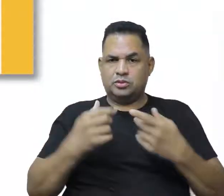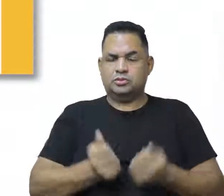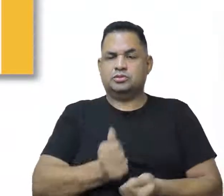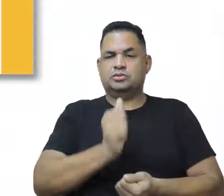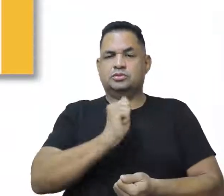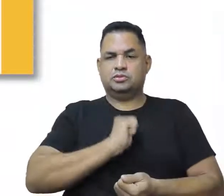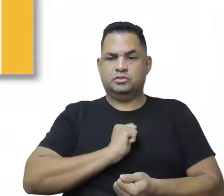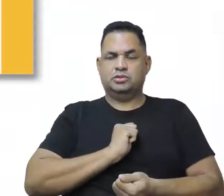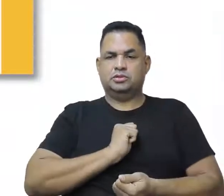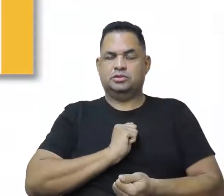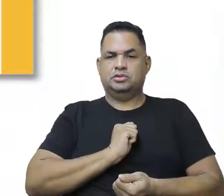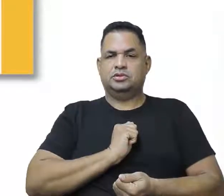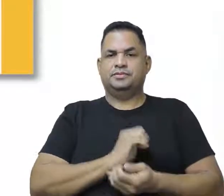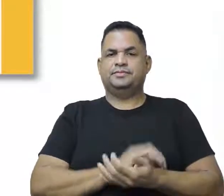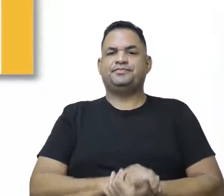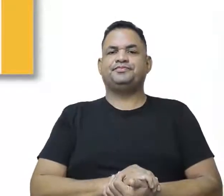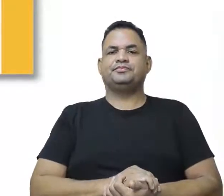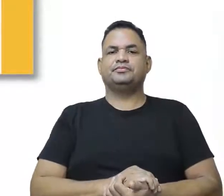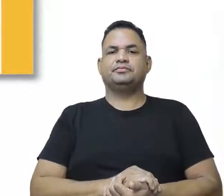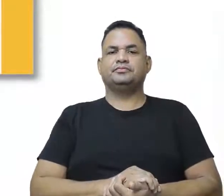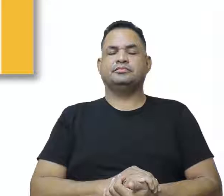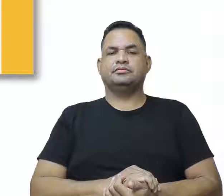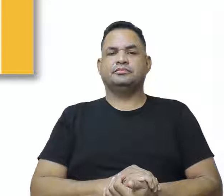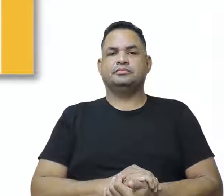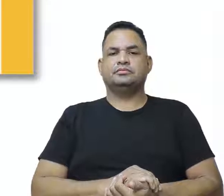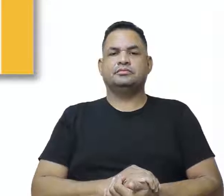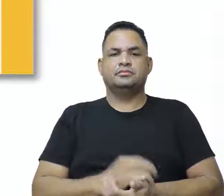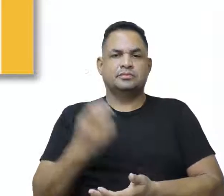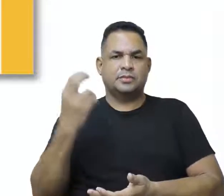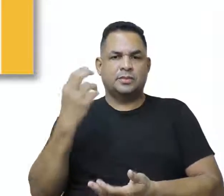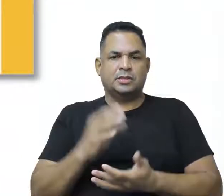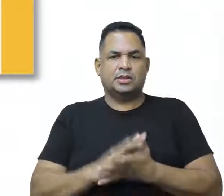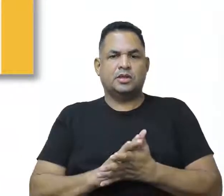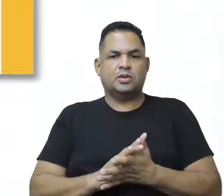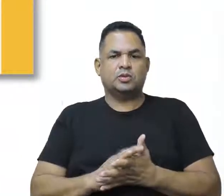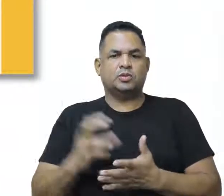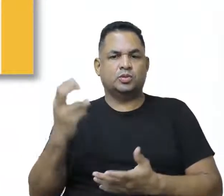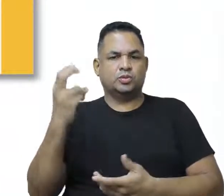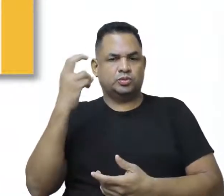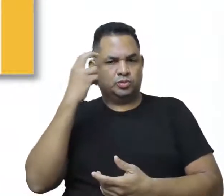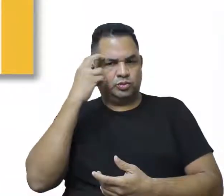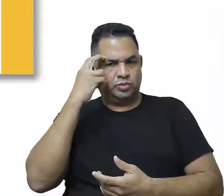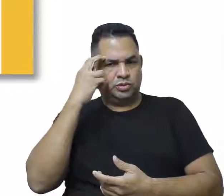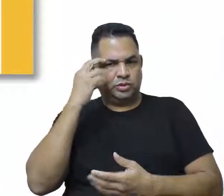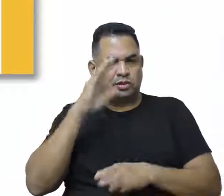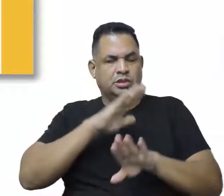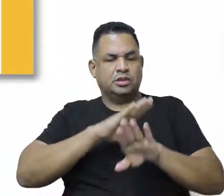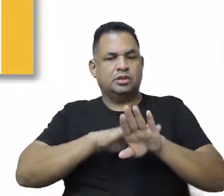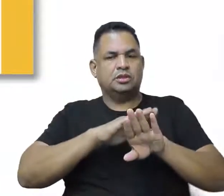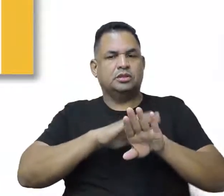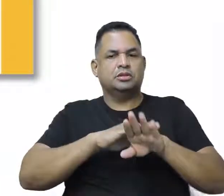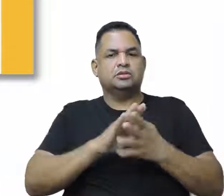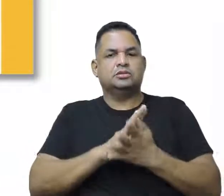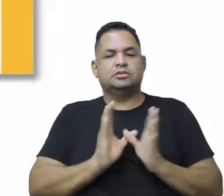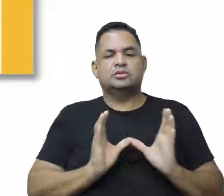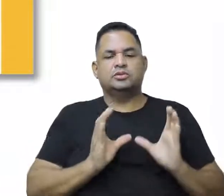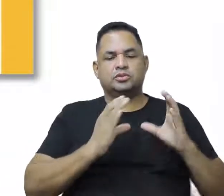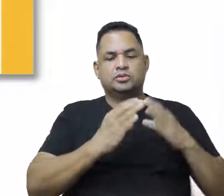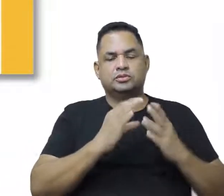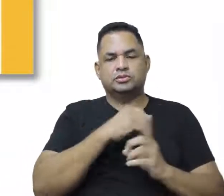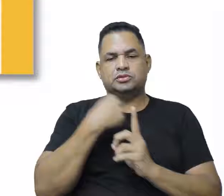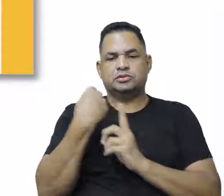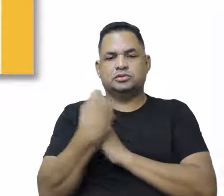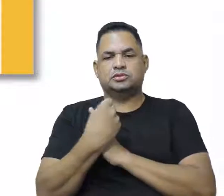nossa aula, né? Vamos falar sobre cultura e ideologia, a ideologia e o grupo